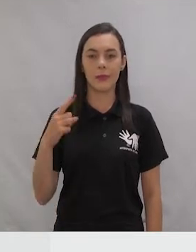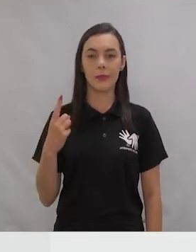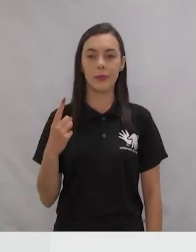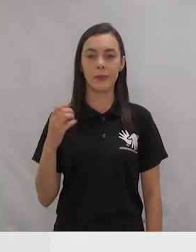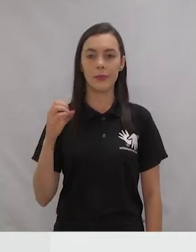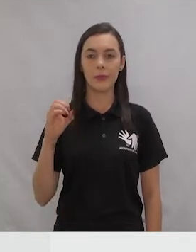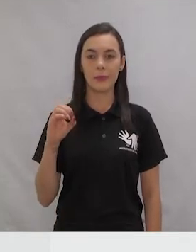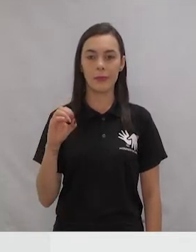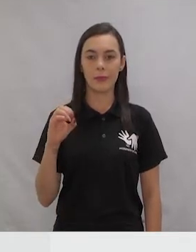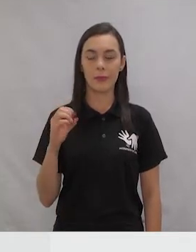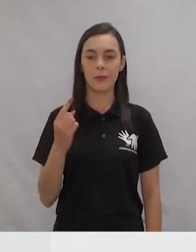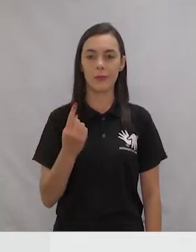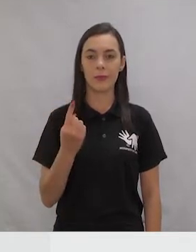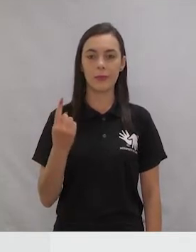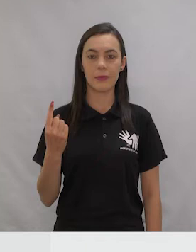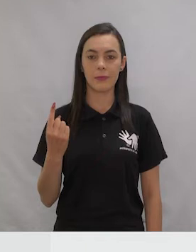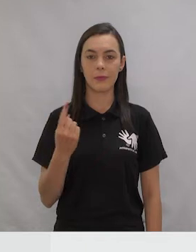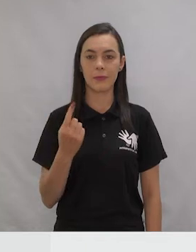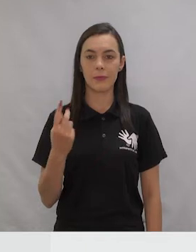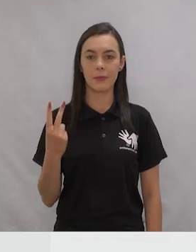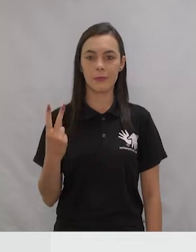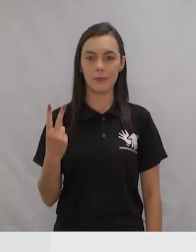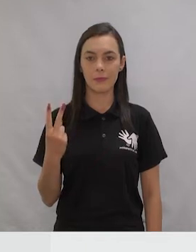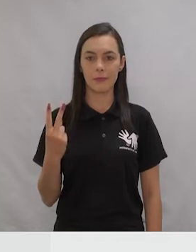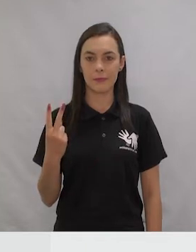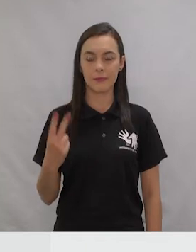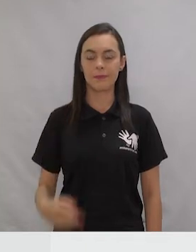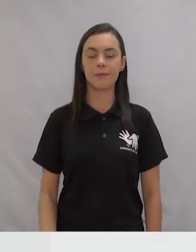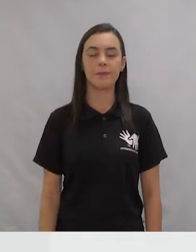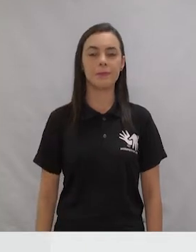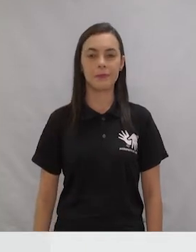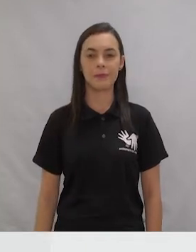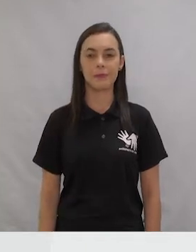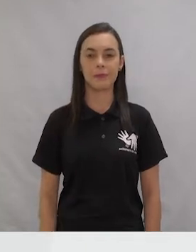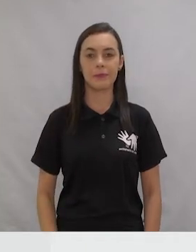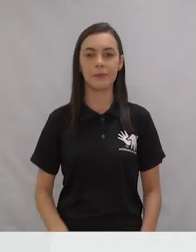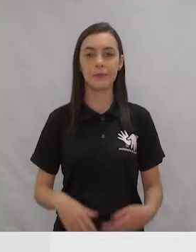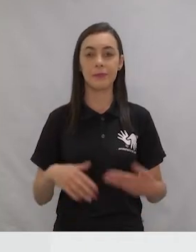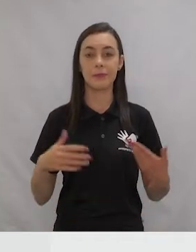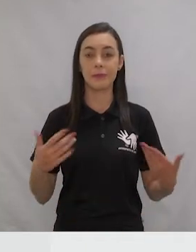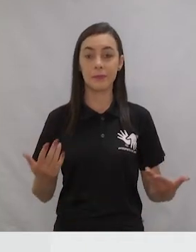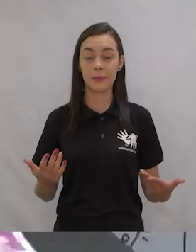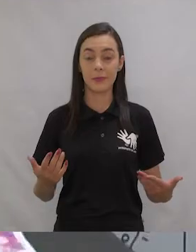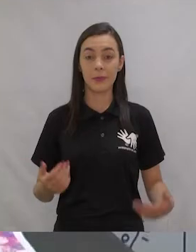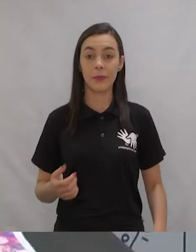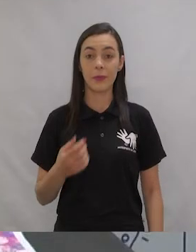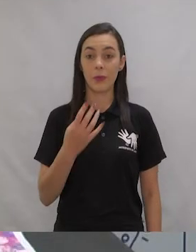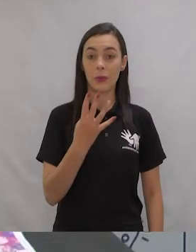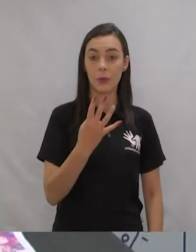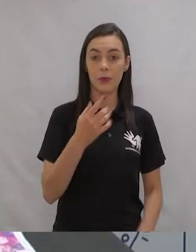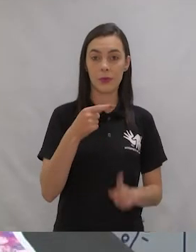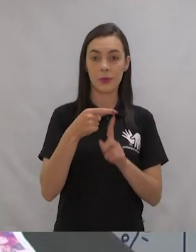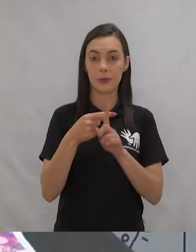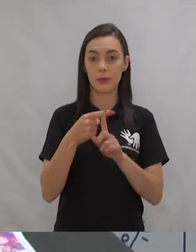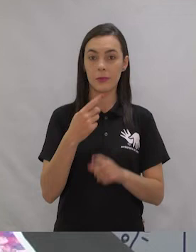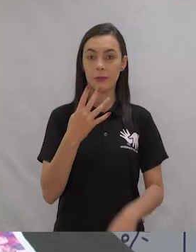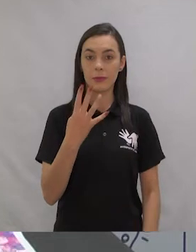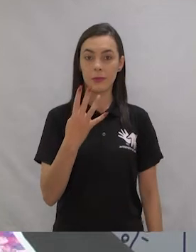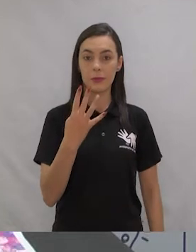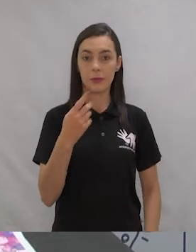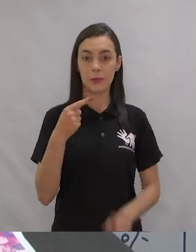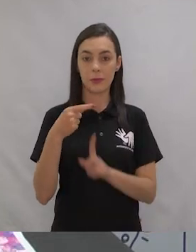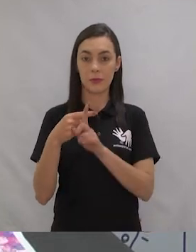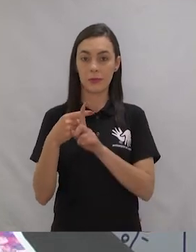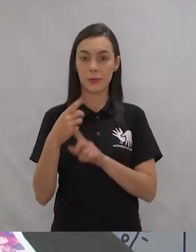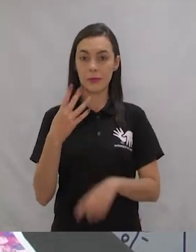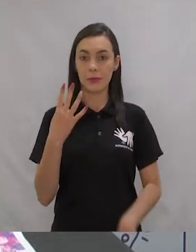9, 10, 11, 12. Então, 4 mais 4